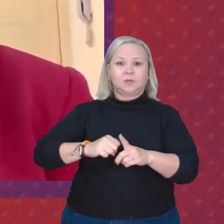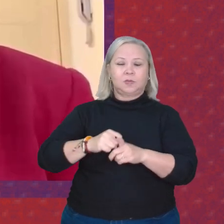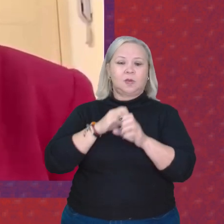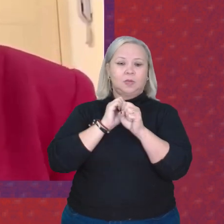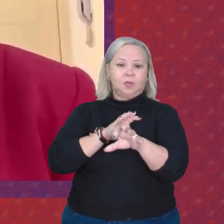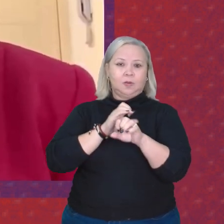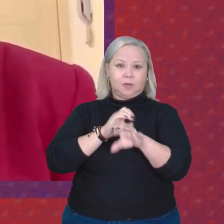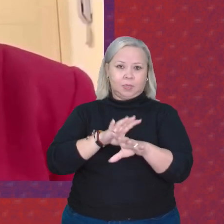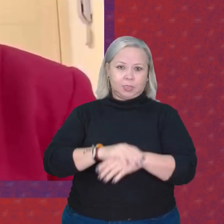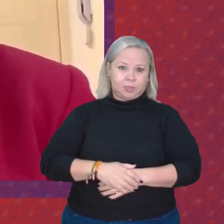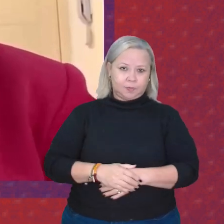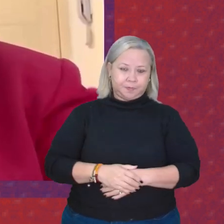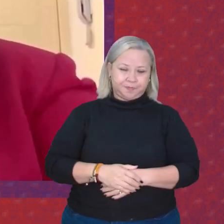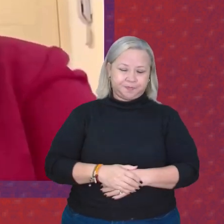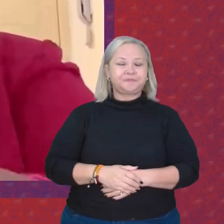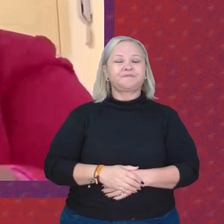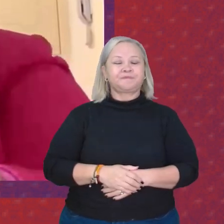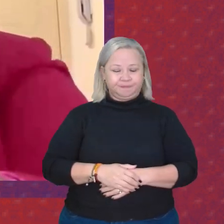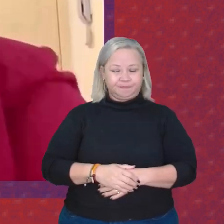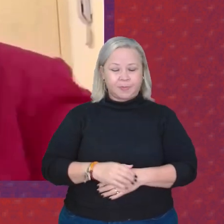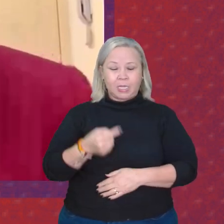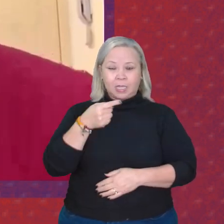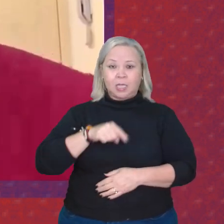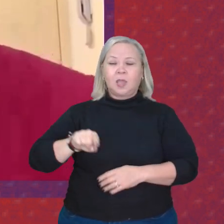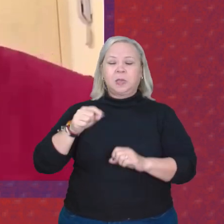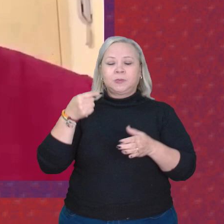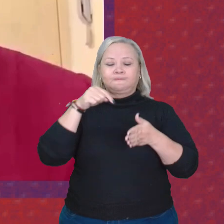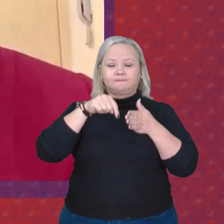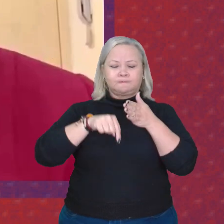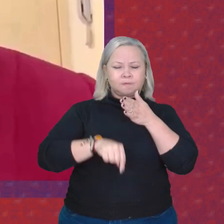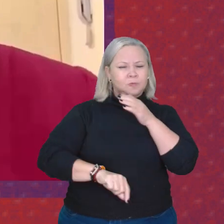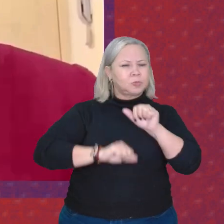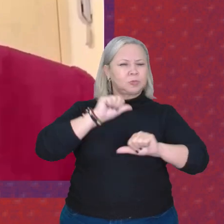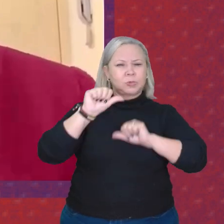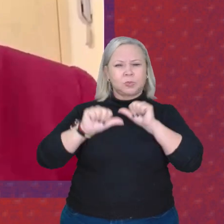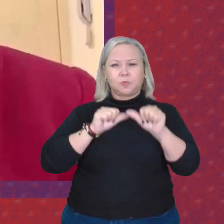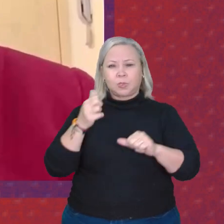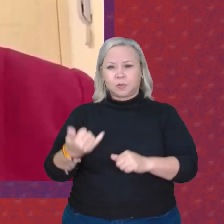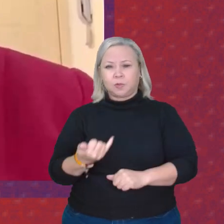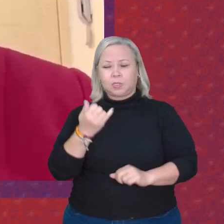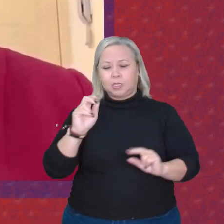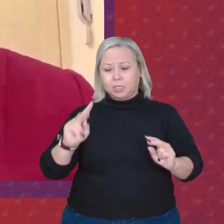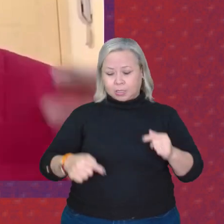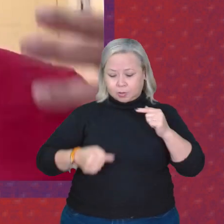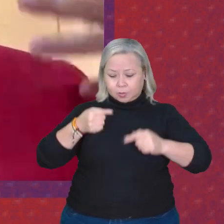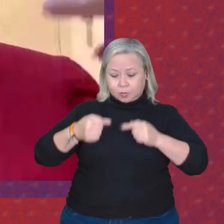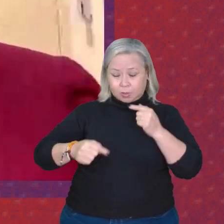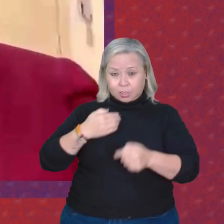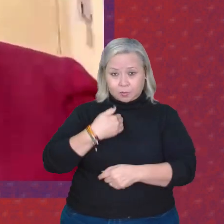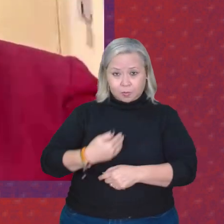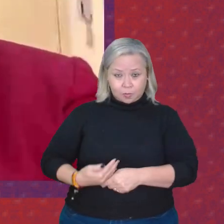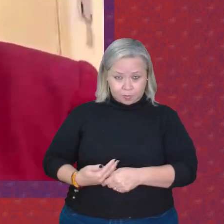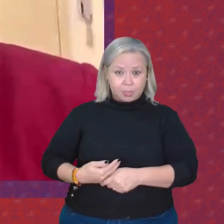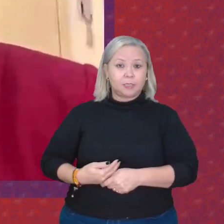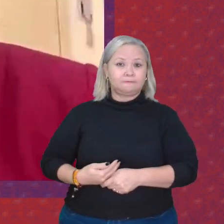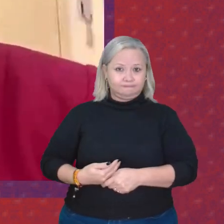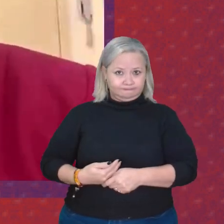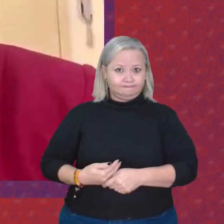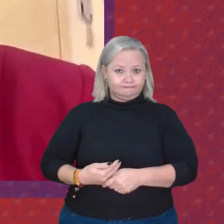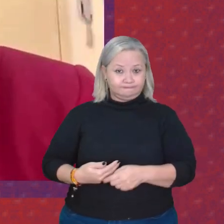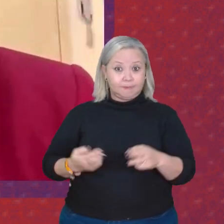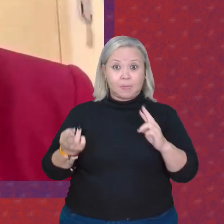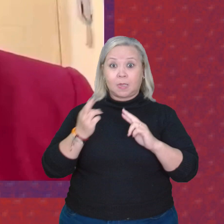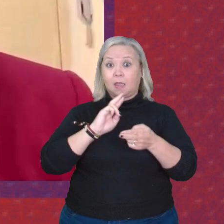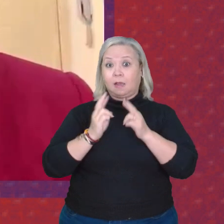Socioeducativo, SINASE. Então, foram, assim, profundas alterações nas políticas públicas, na relação com